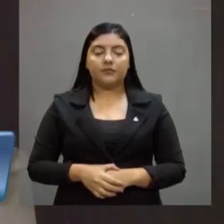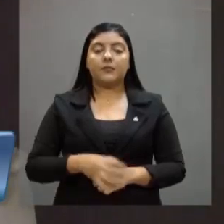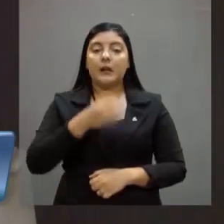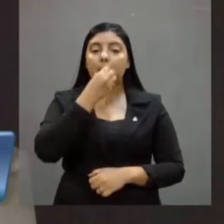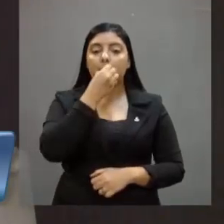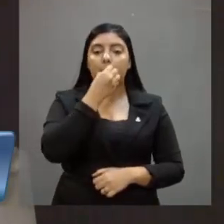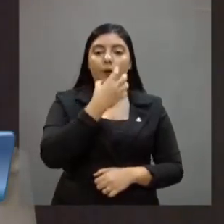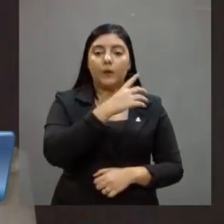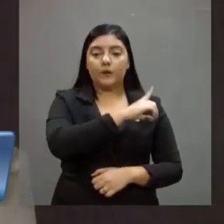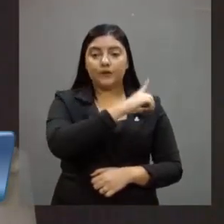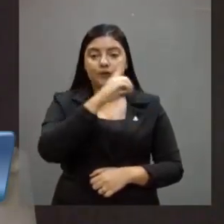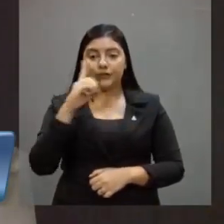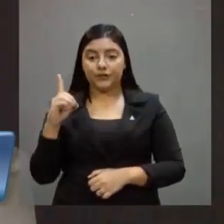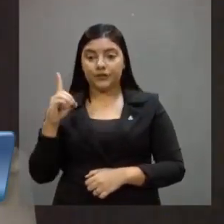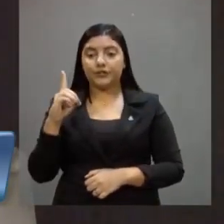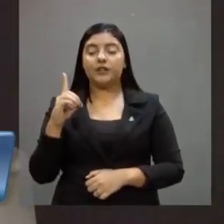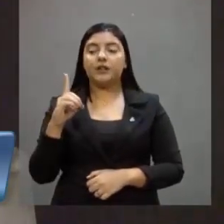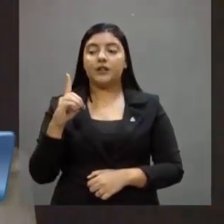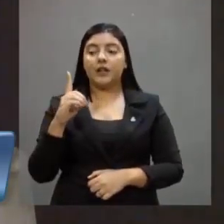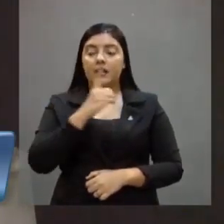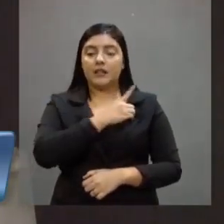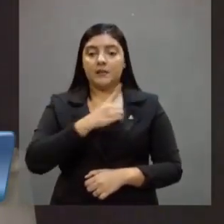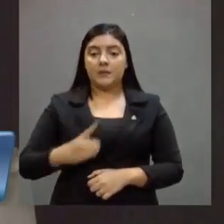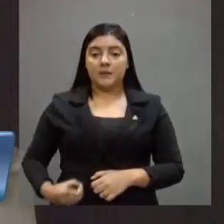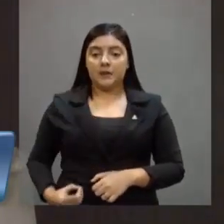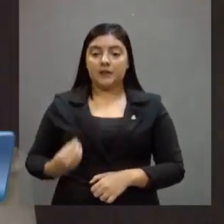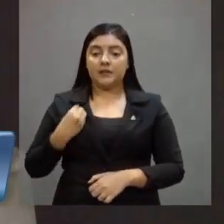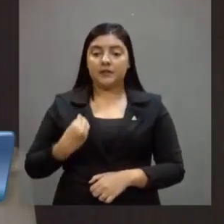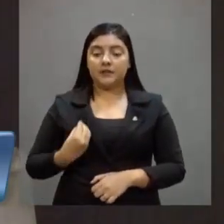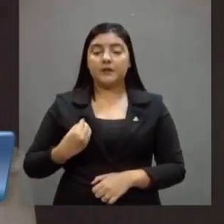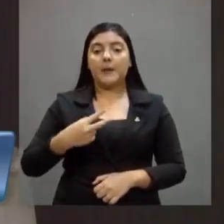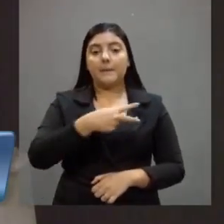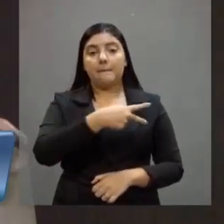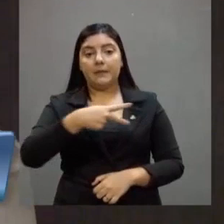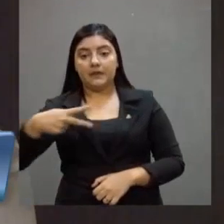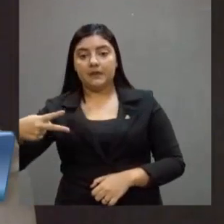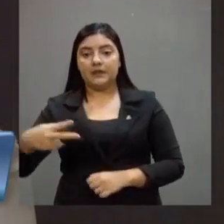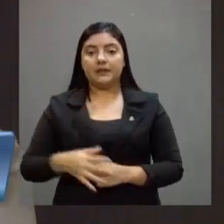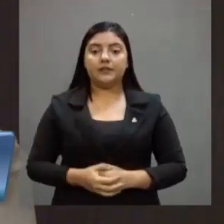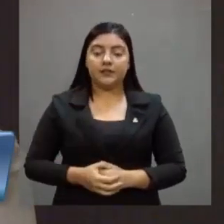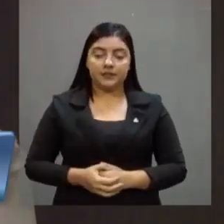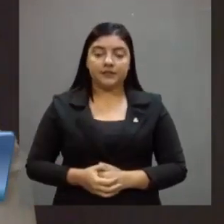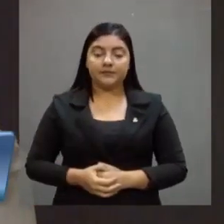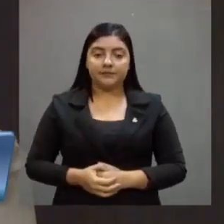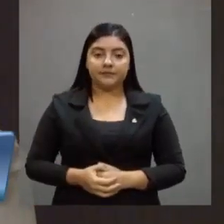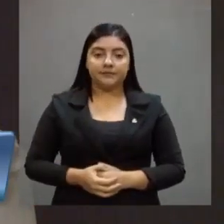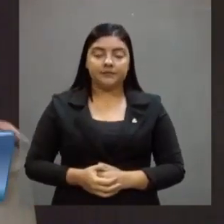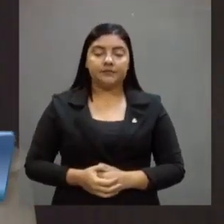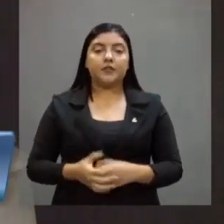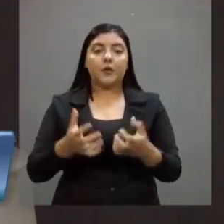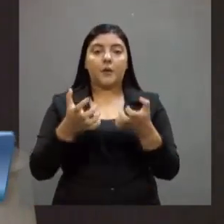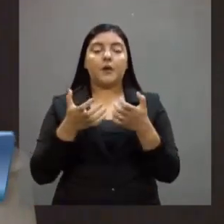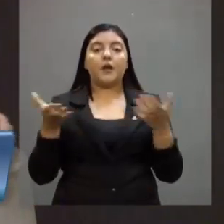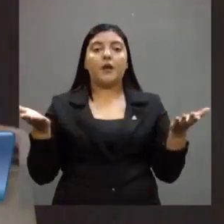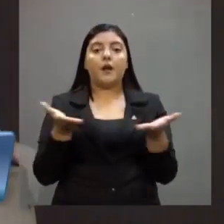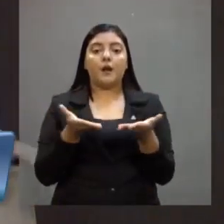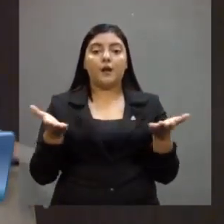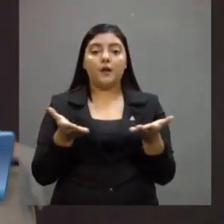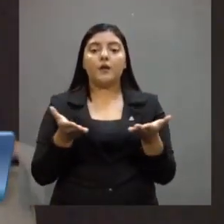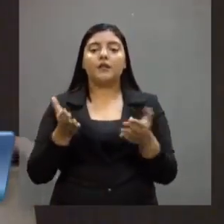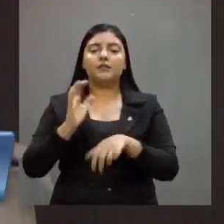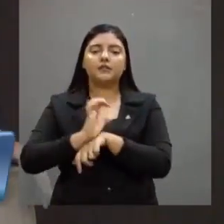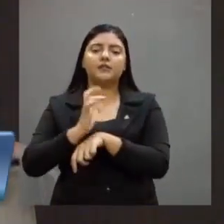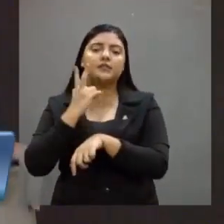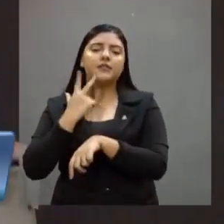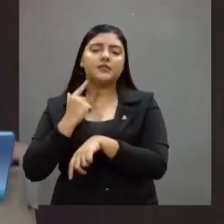Bom dia, senhores deputados, senhoras deputadas, senhor presidente. Eu quero me dirigir aos